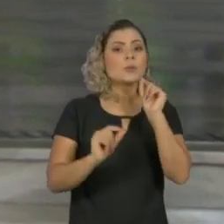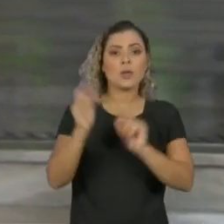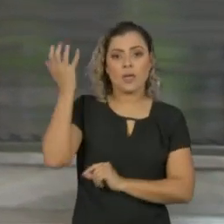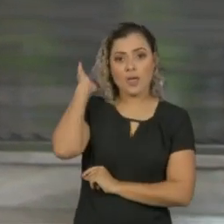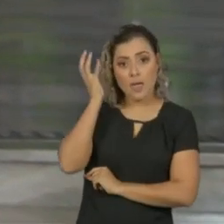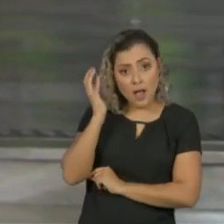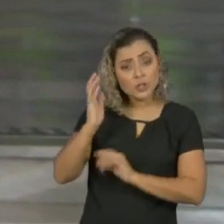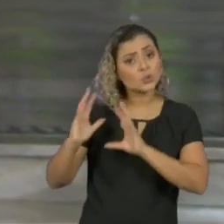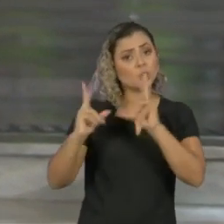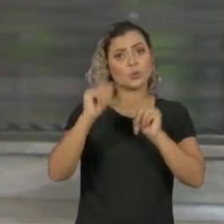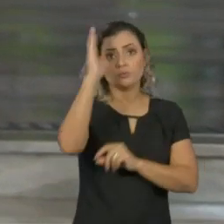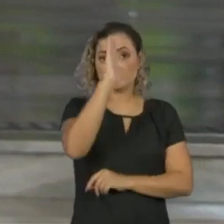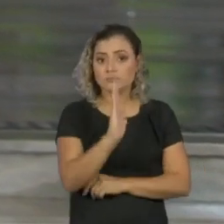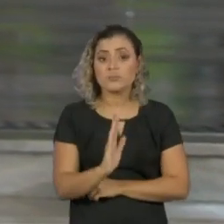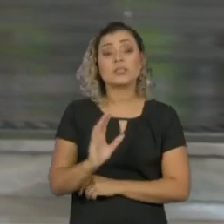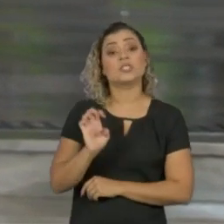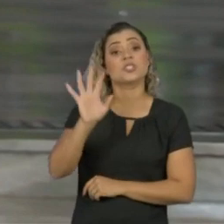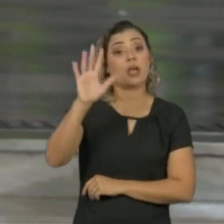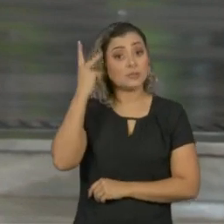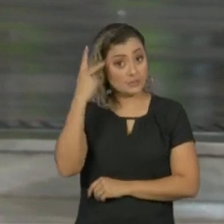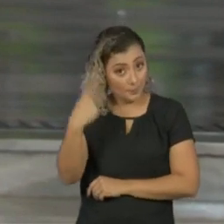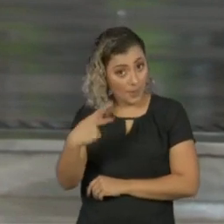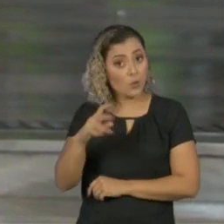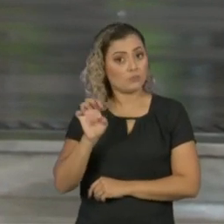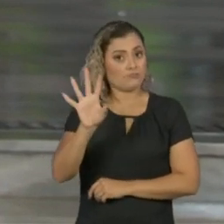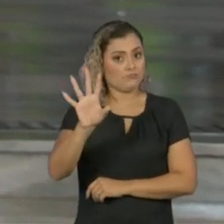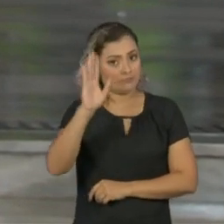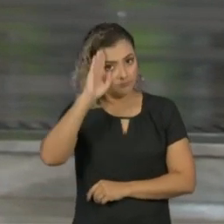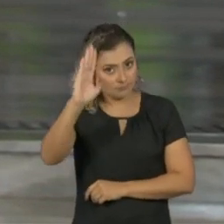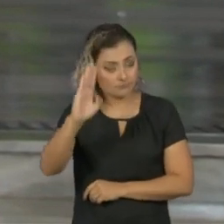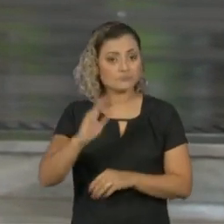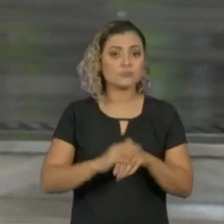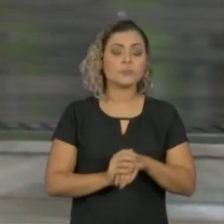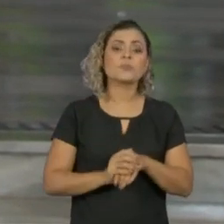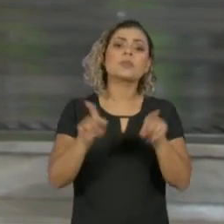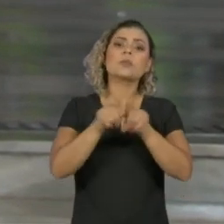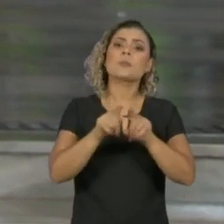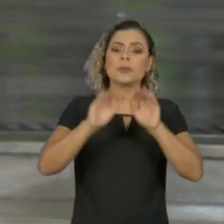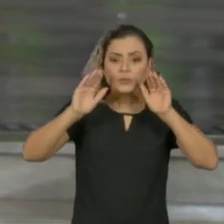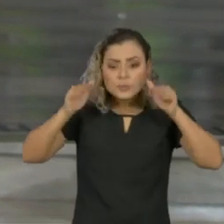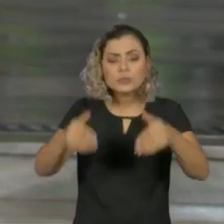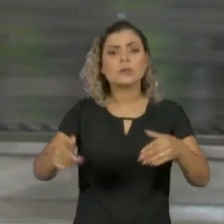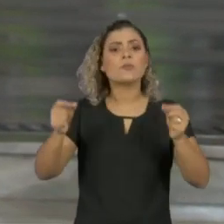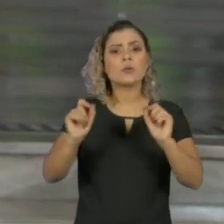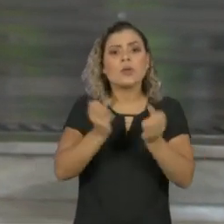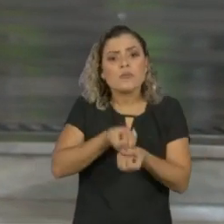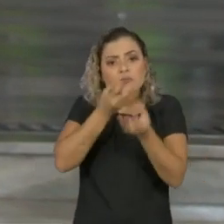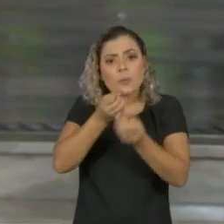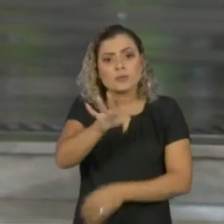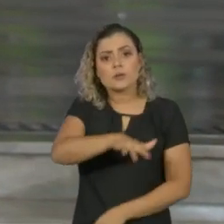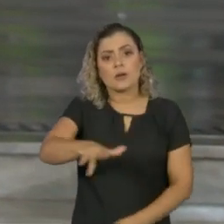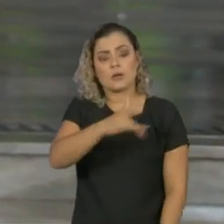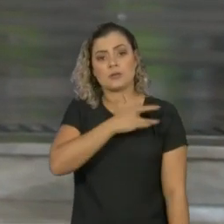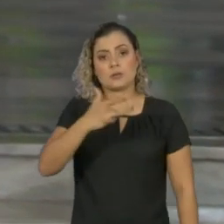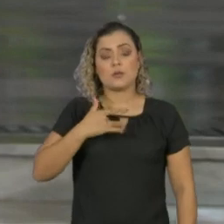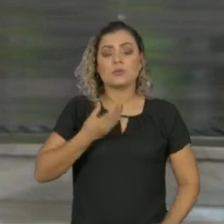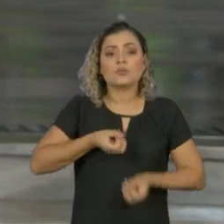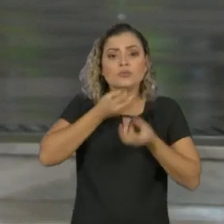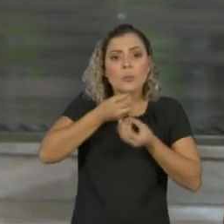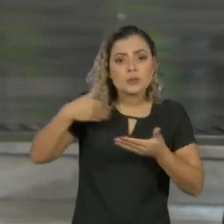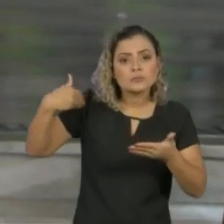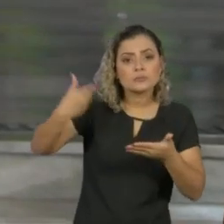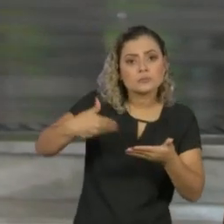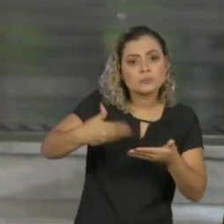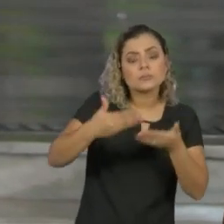rádio em todo o estado de São Paulo. Agora vamos falar especificamente dos dados da saúde, as últimas